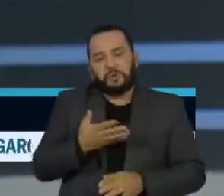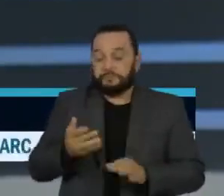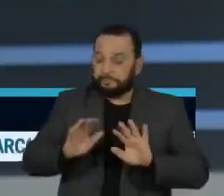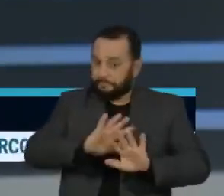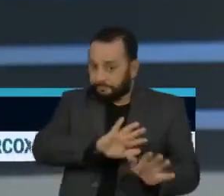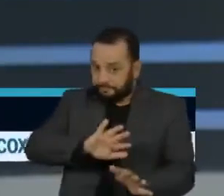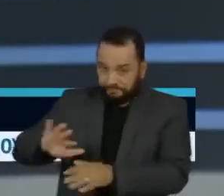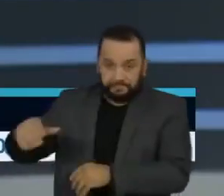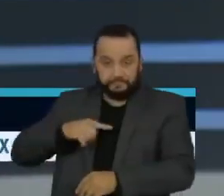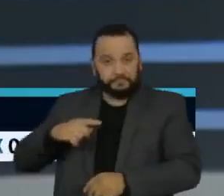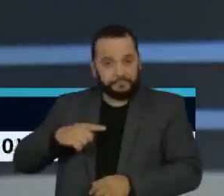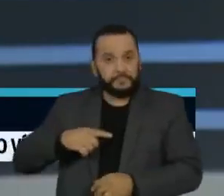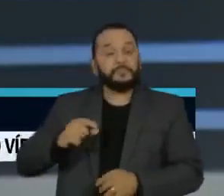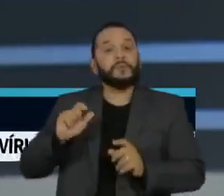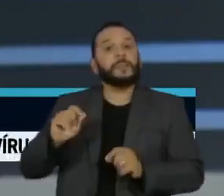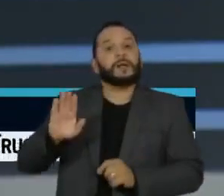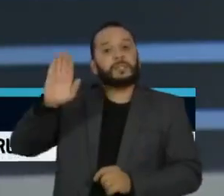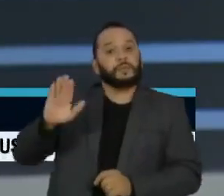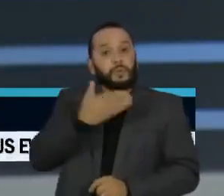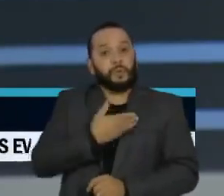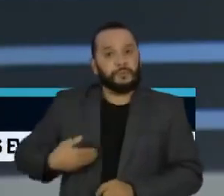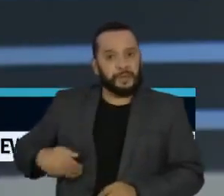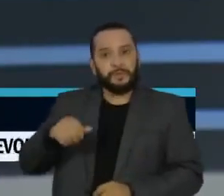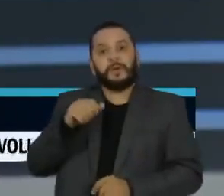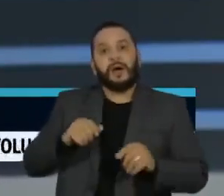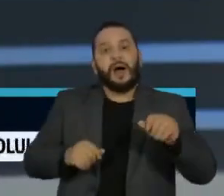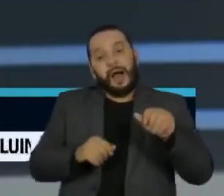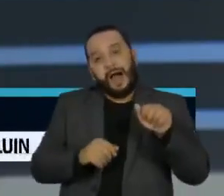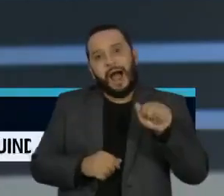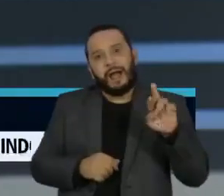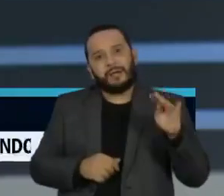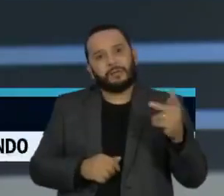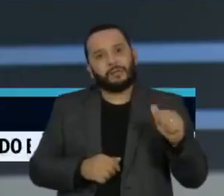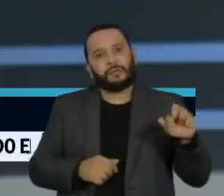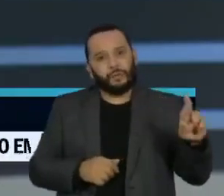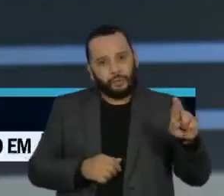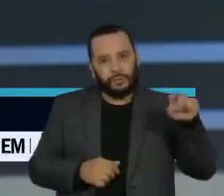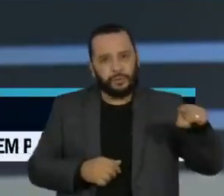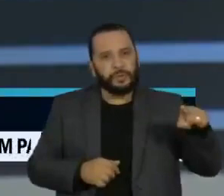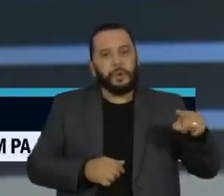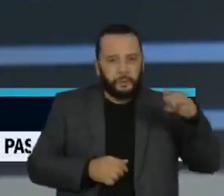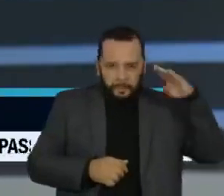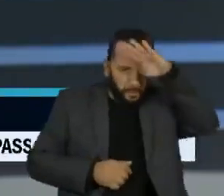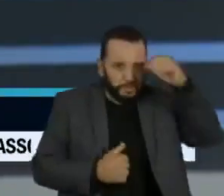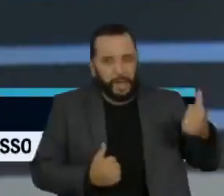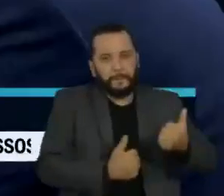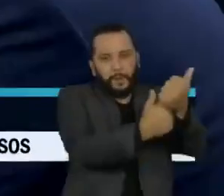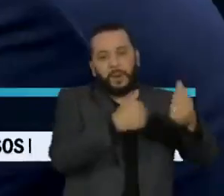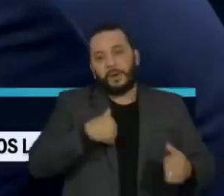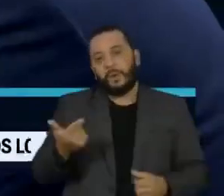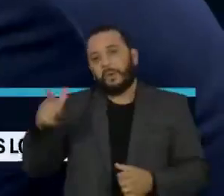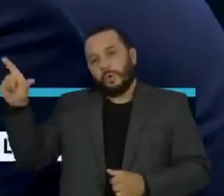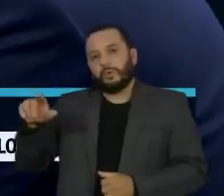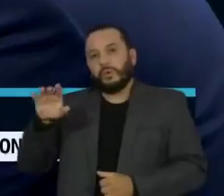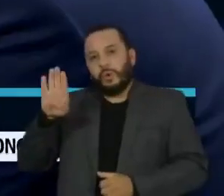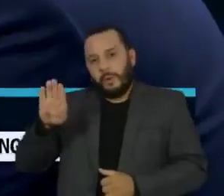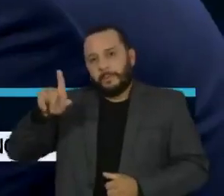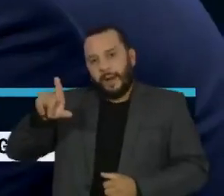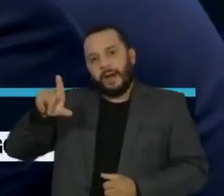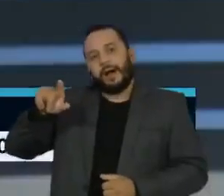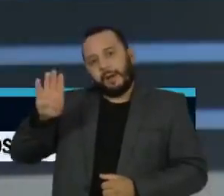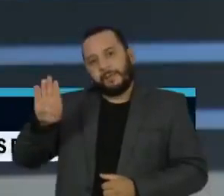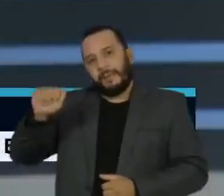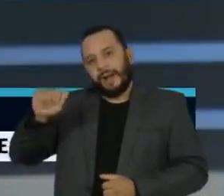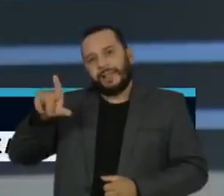nós temos duas candidaturas uma do governo que o Arthur Lira de Alagoas e outro Baleia Rossi que vai construir está construindo sua